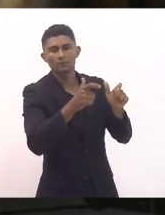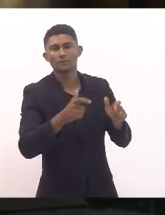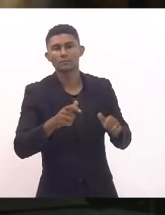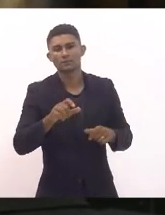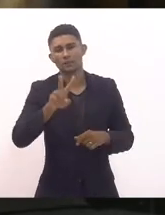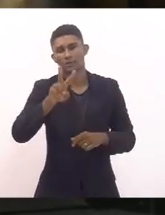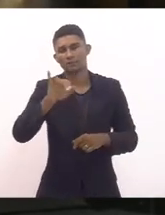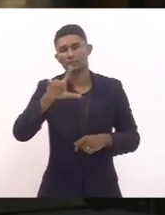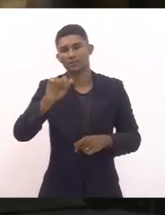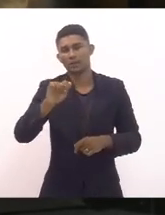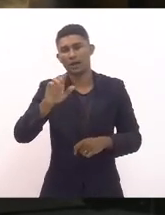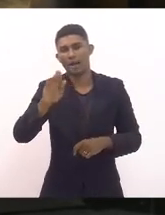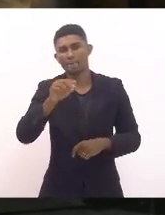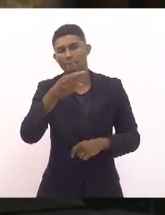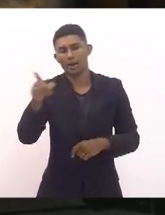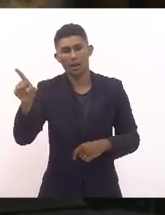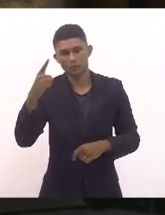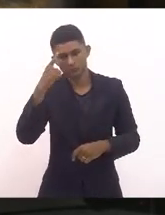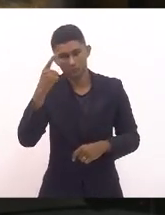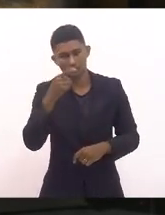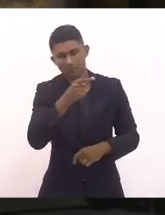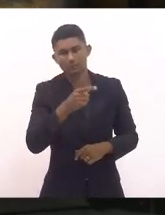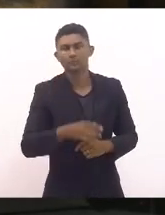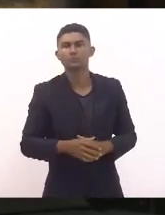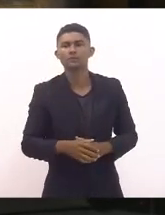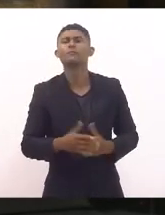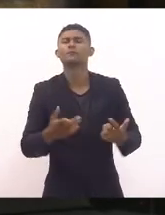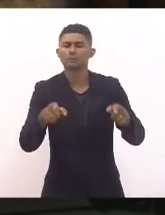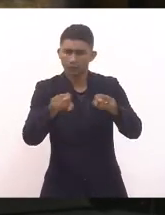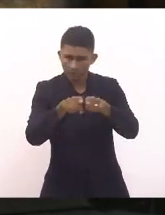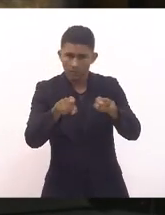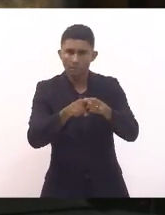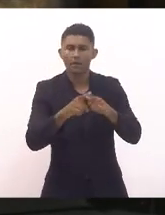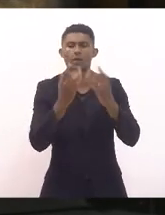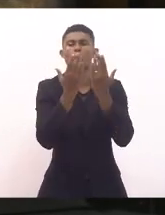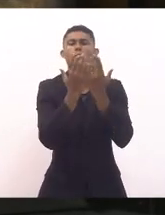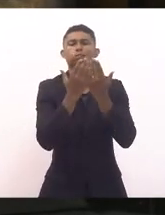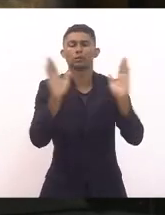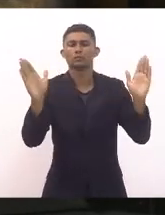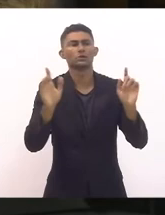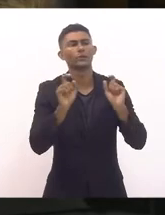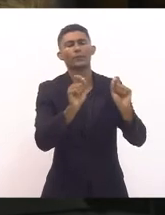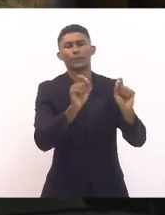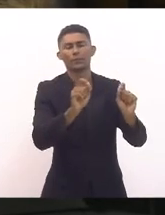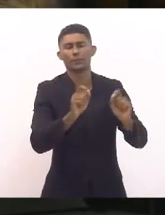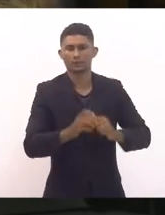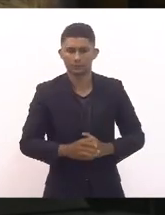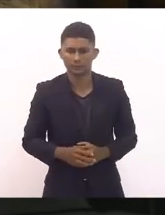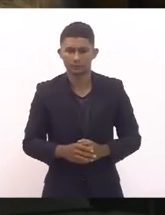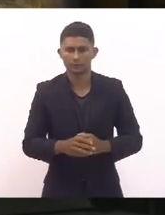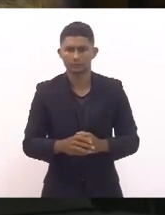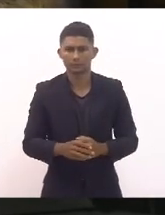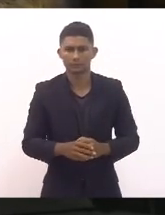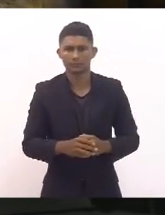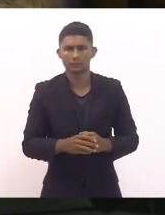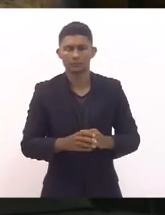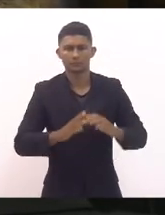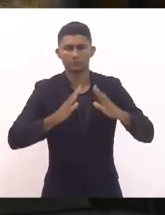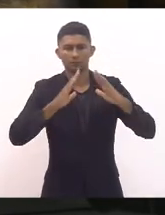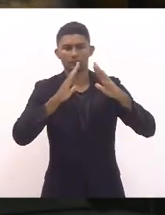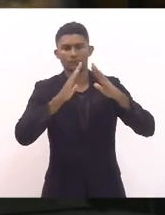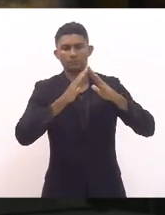Abraão e outros pontos da ilha, também foi inaugurada uma extensão da